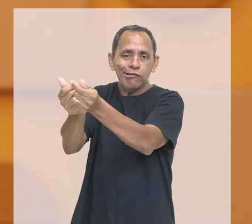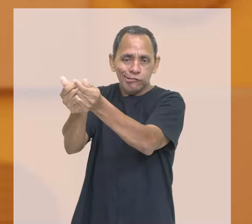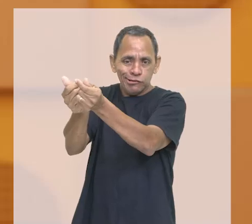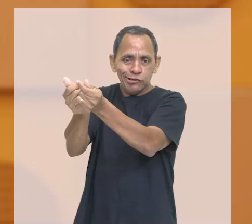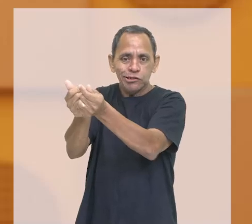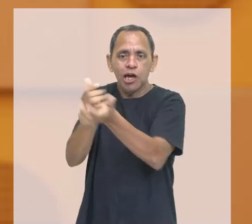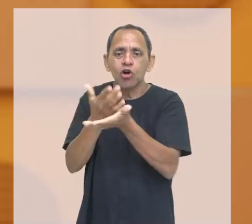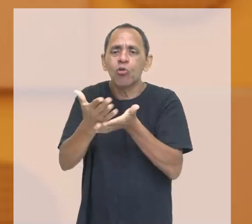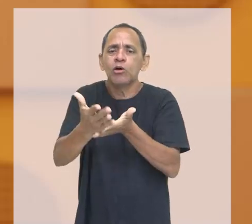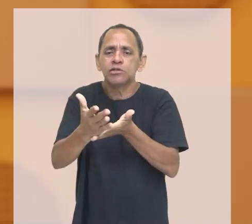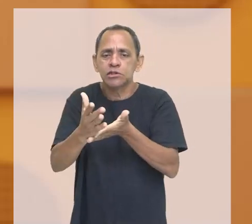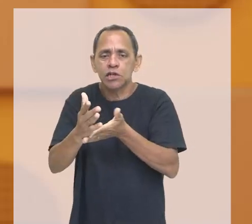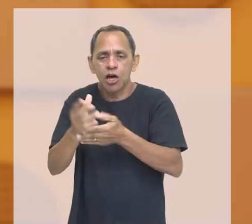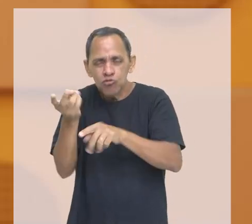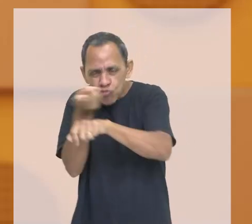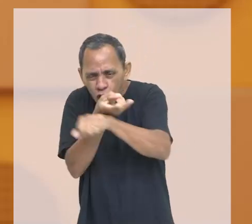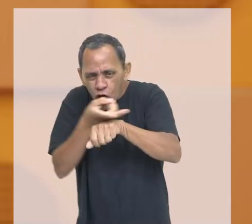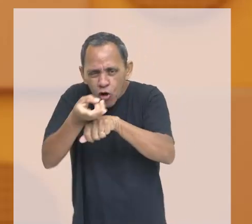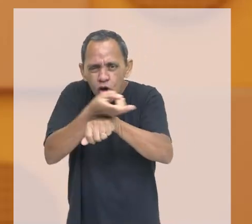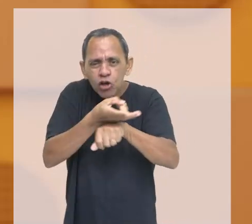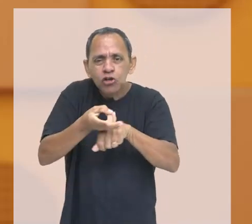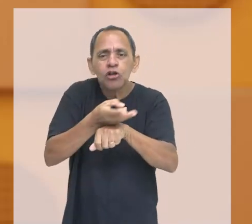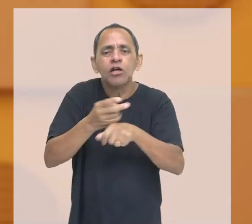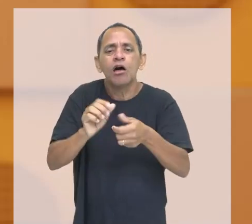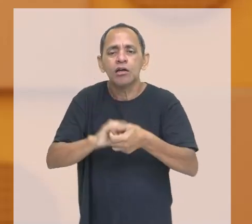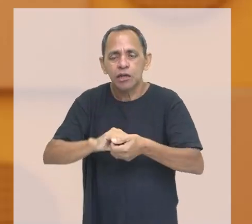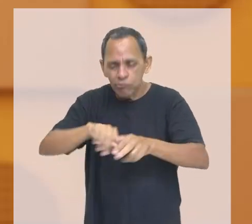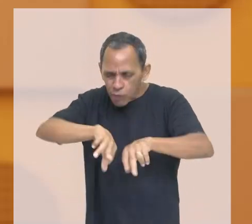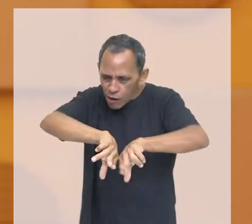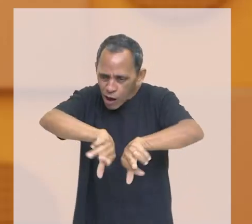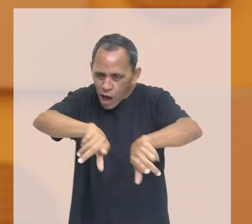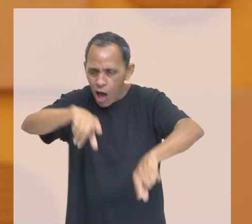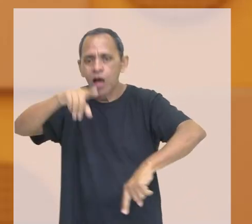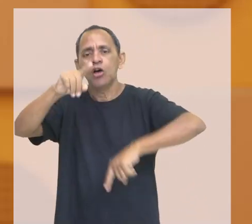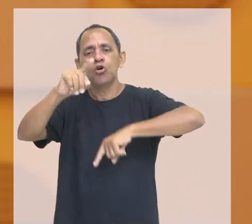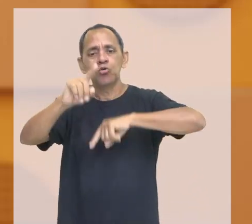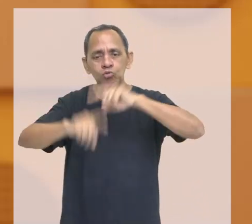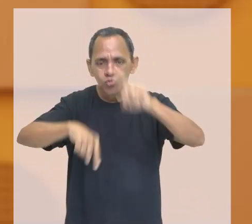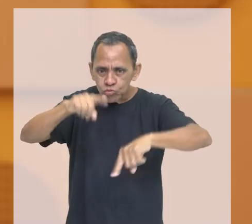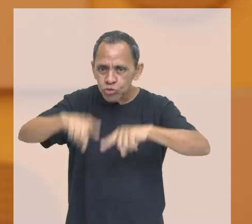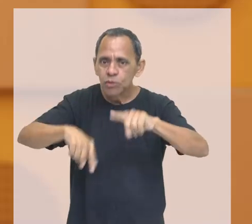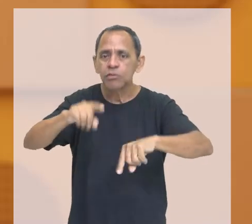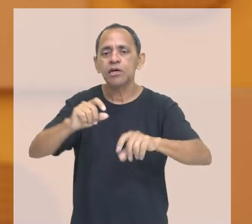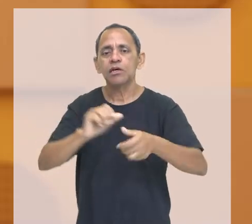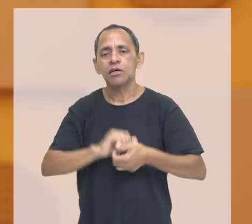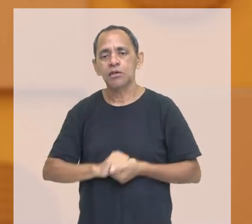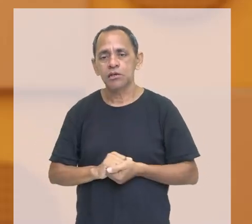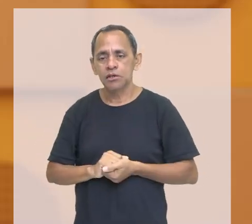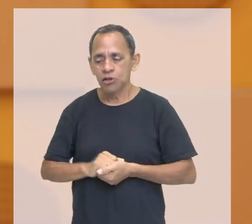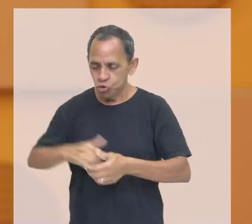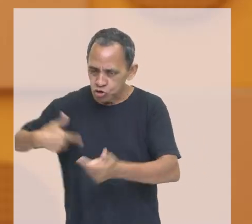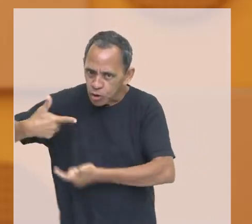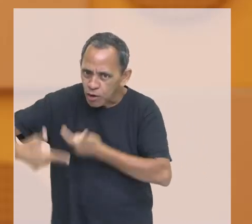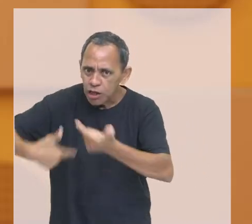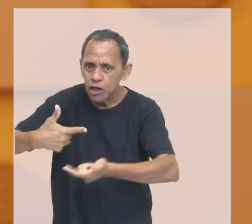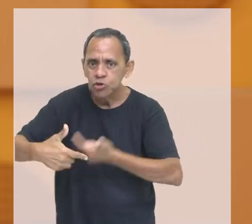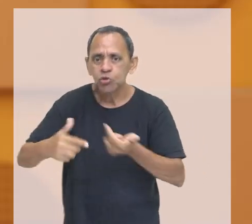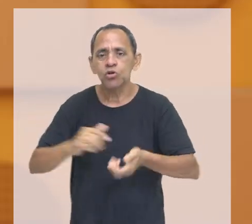ali disposto a explorar o máximo possível dos trabalhadores e fazendo com que a população da